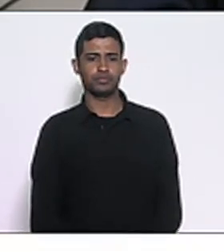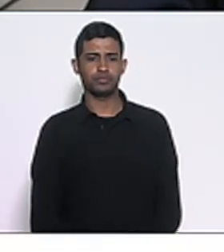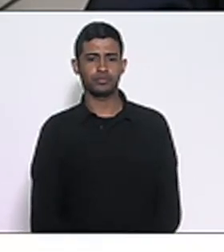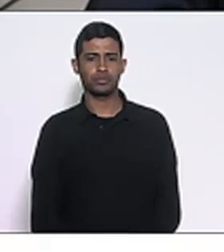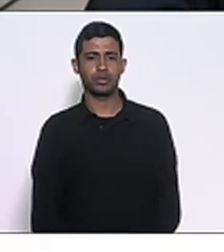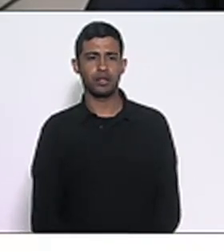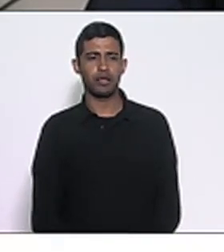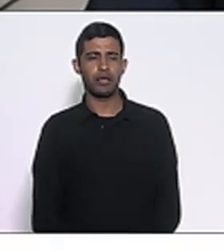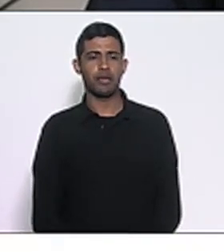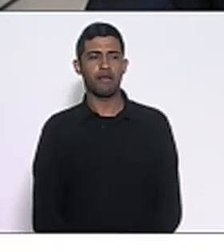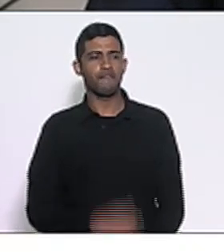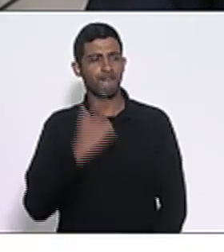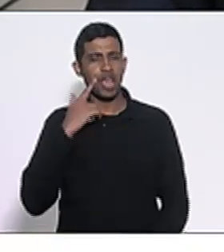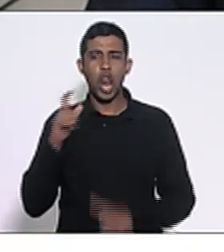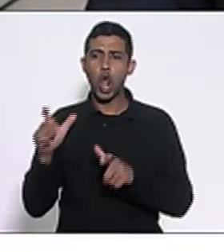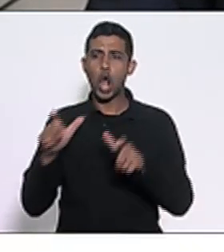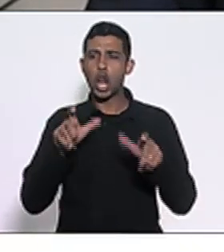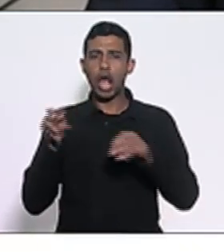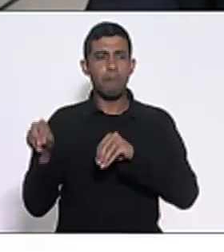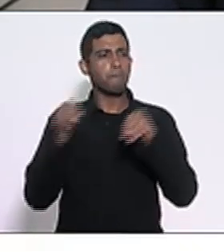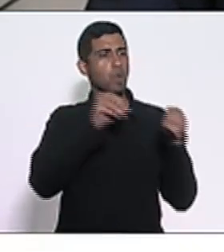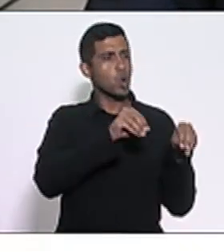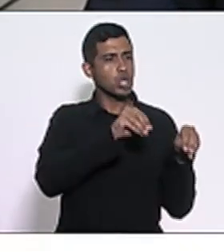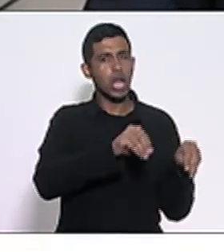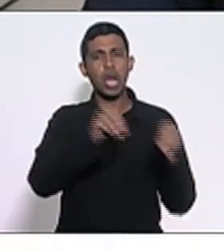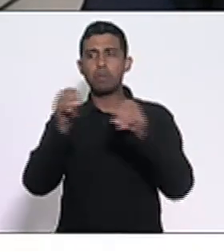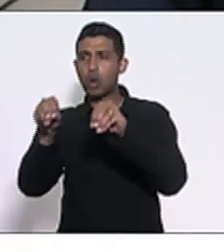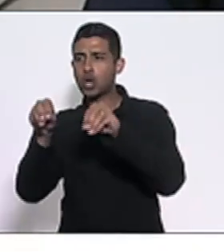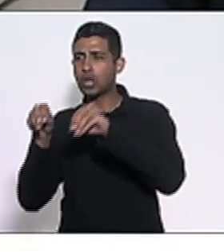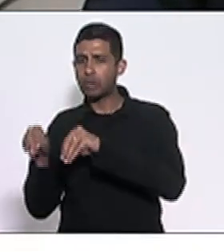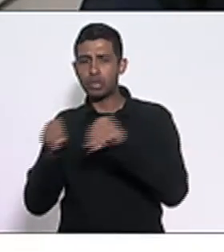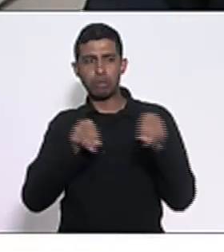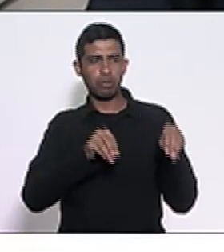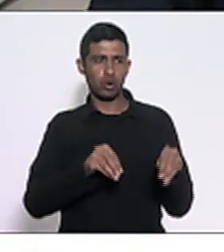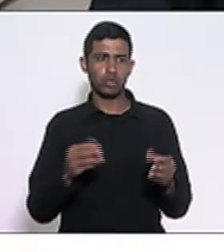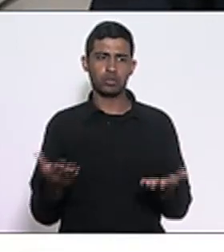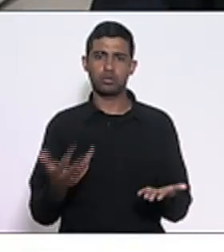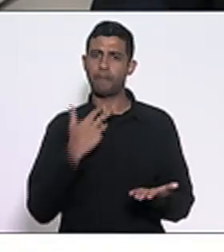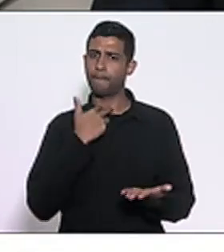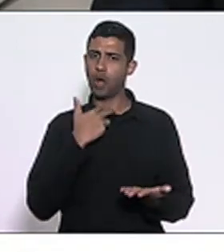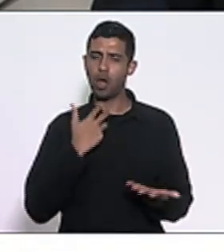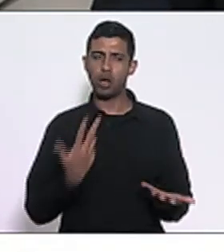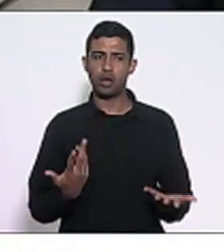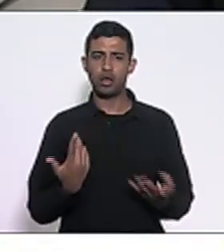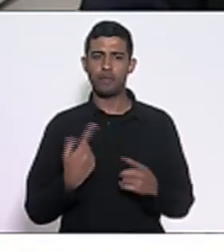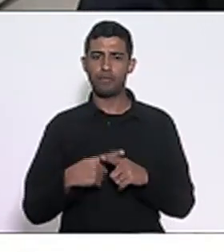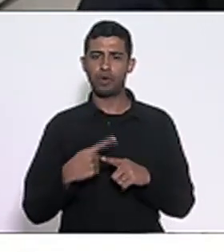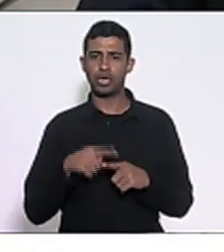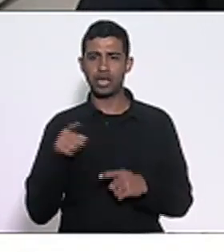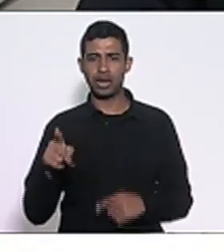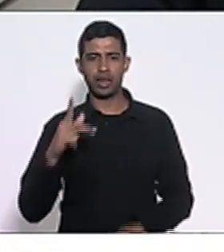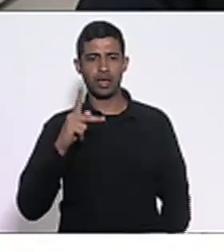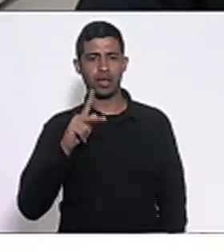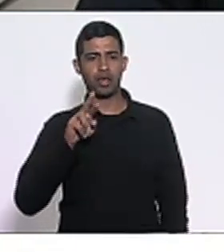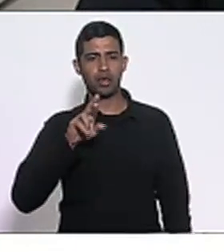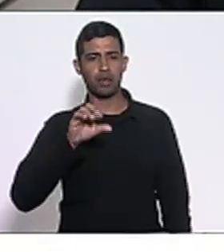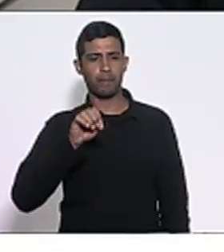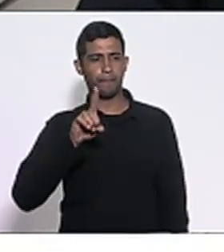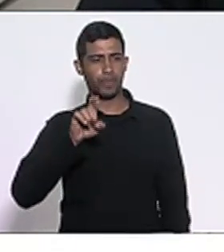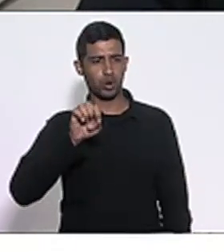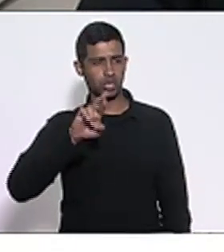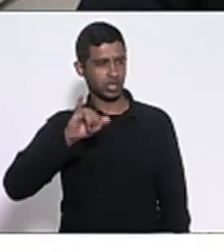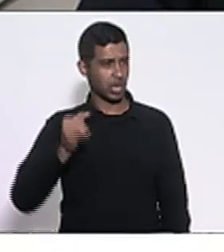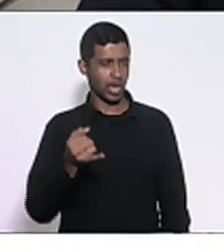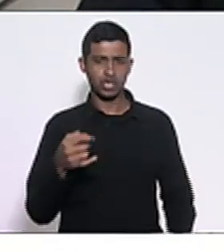pulando de um lugar para o outro. Uma empresa como essa, porque eu acho que o Prodege é uma empresa, uma autarquia, mas é uma grande